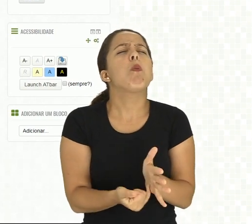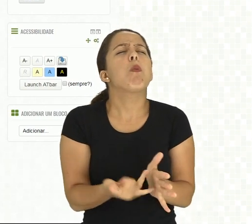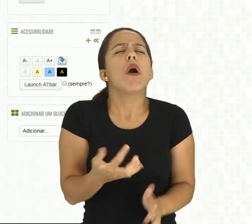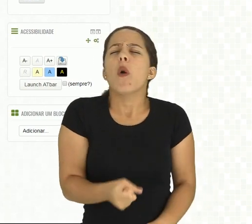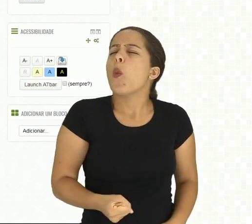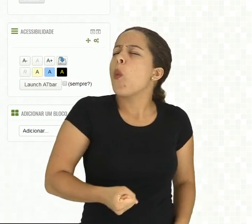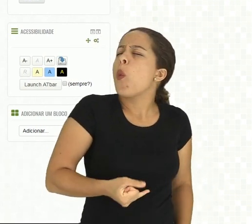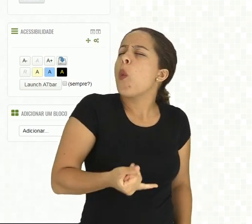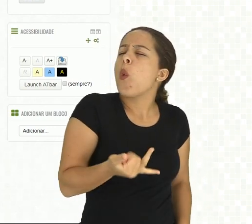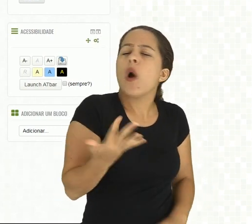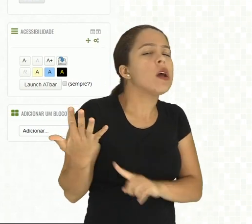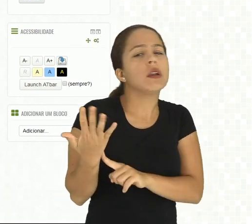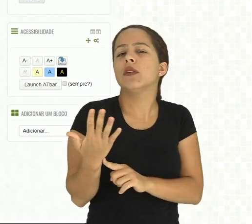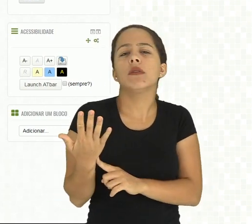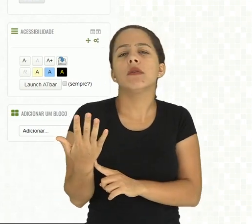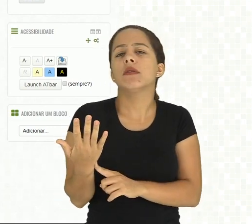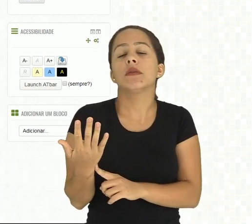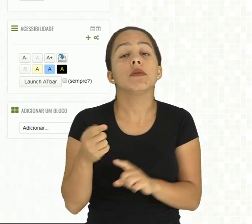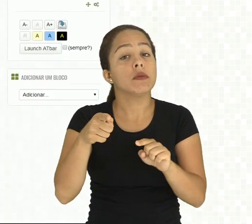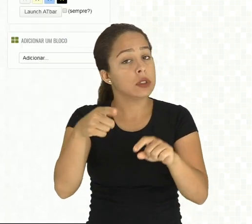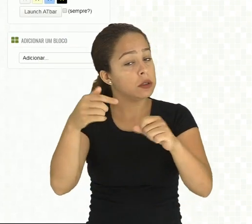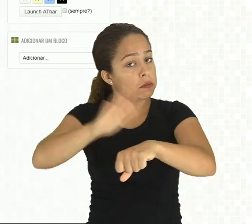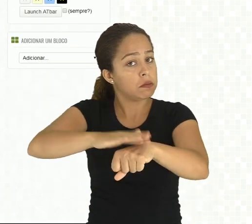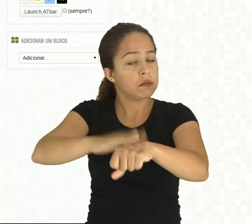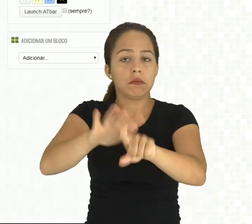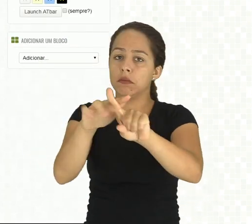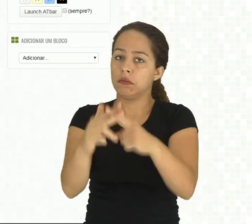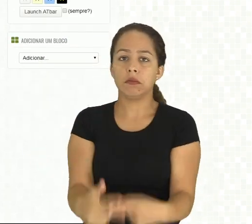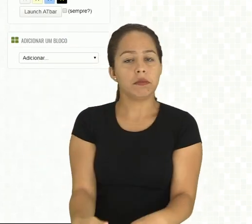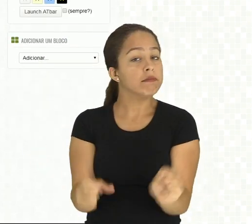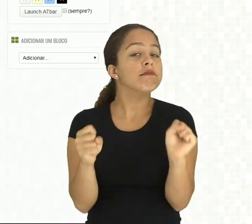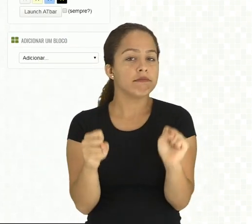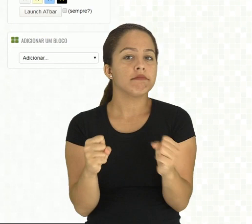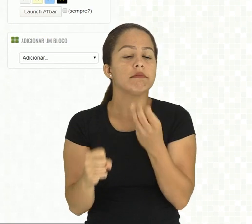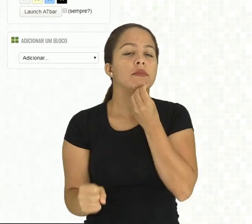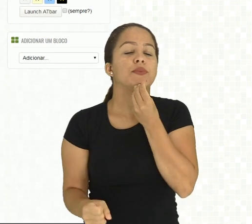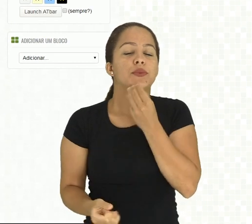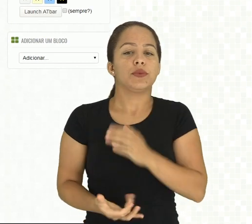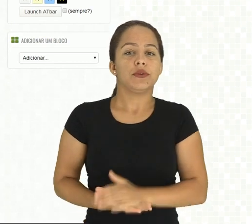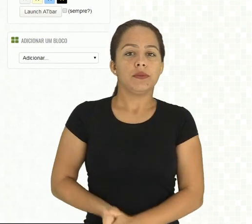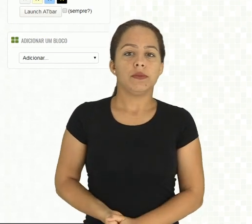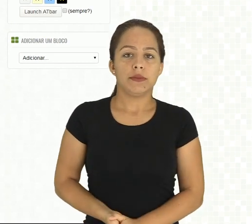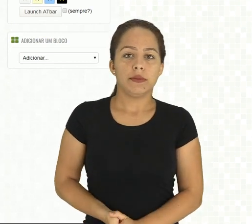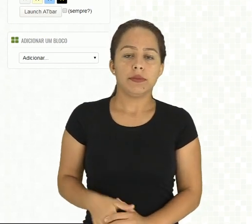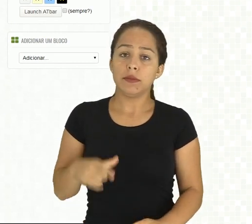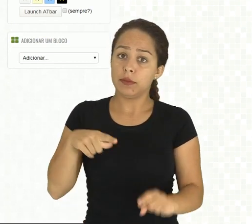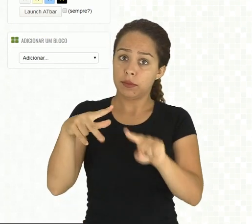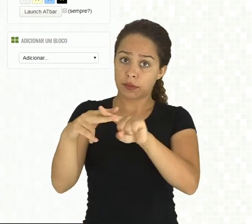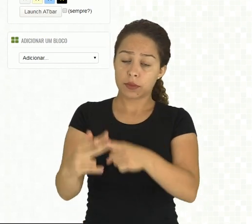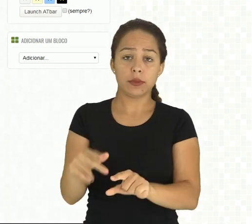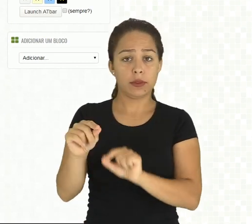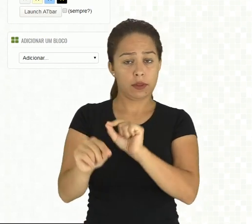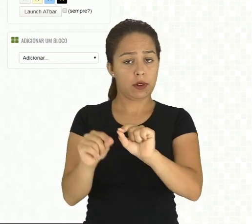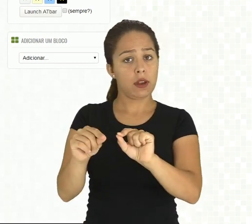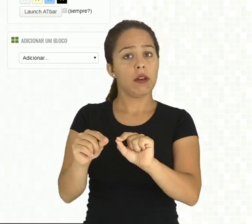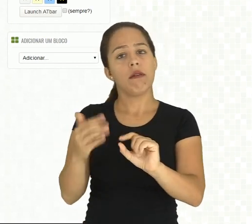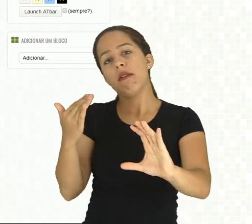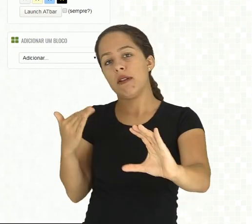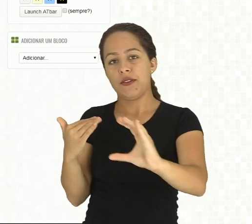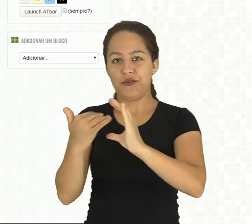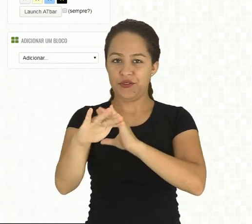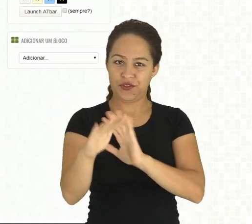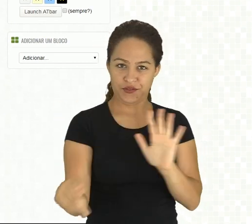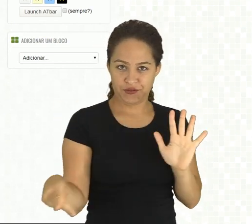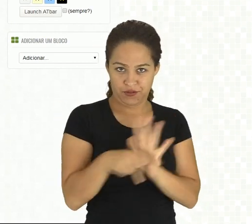você pode configurar uma outra configuração interessantes são as configurações de envio